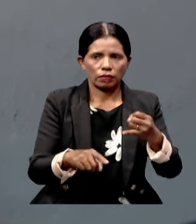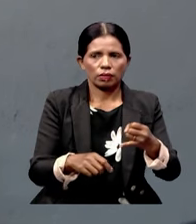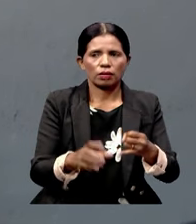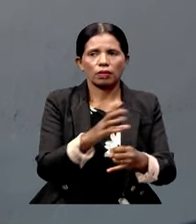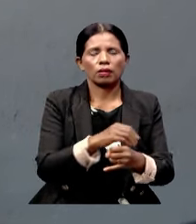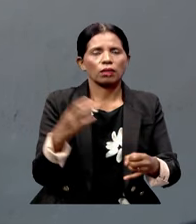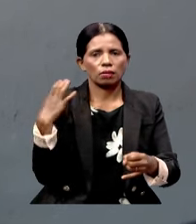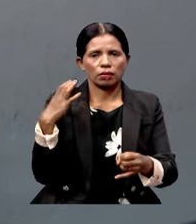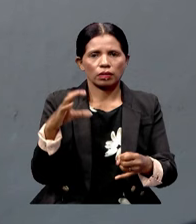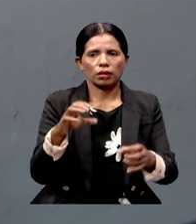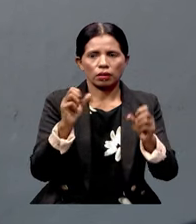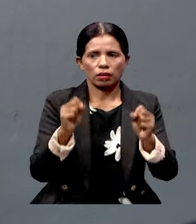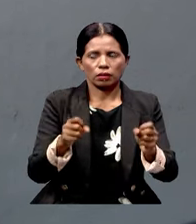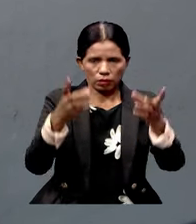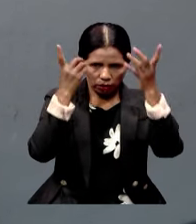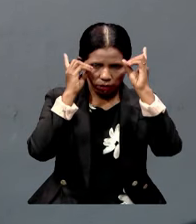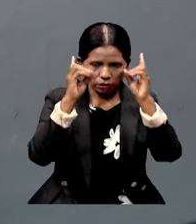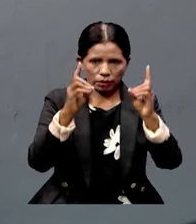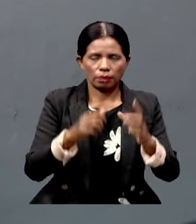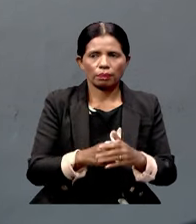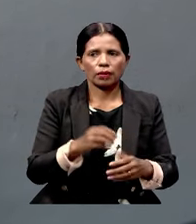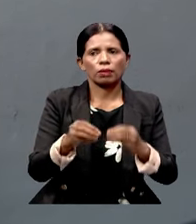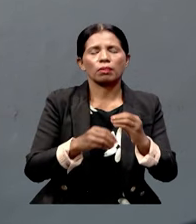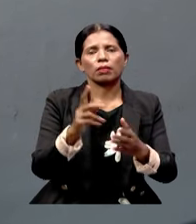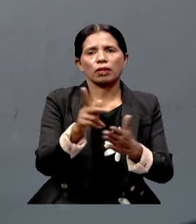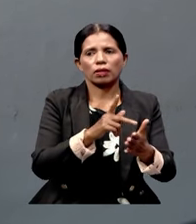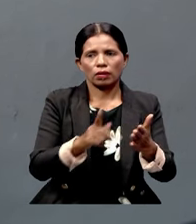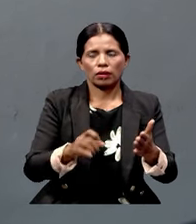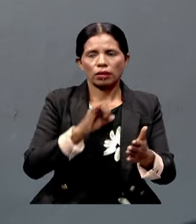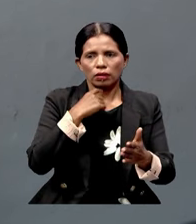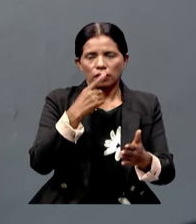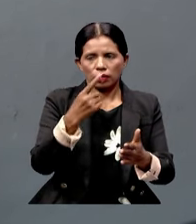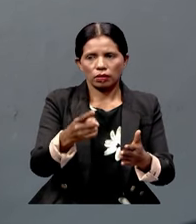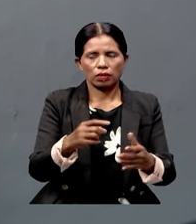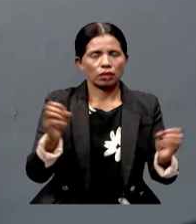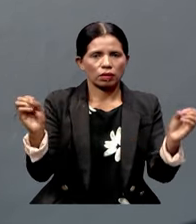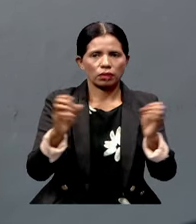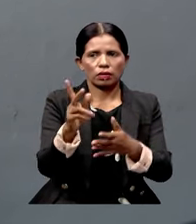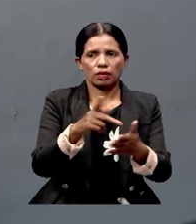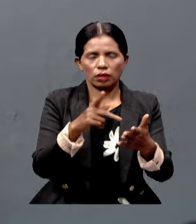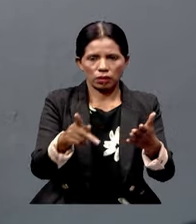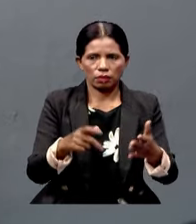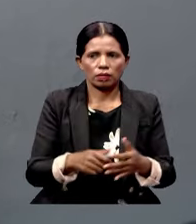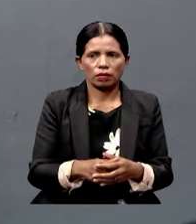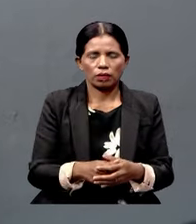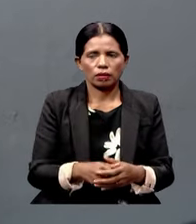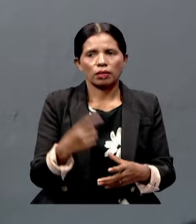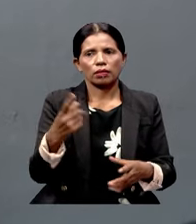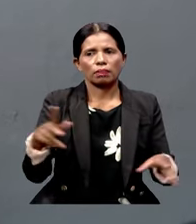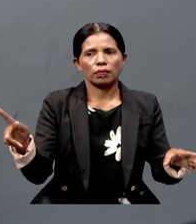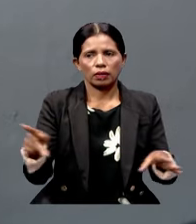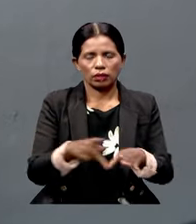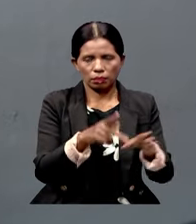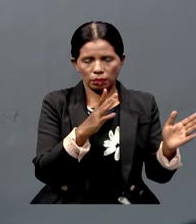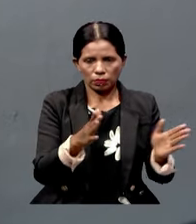competência para atuar ali. Di sini. Kalau krimi, maka sama hateten awal advisor lawas organ kriminal, ini sobel partisipal proses